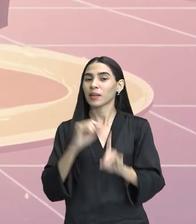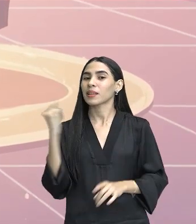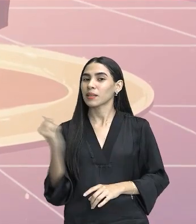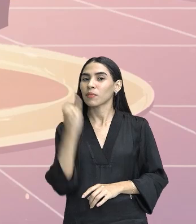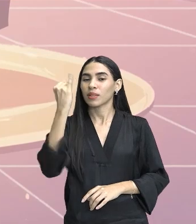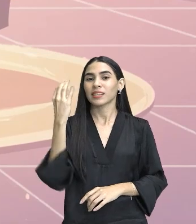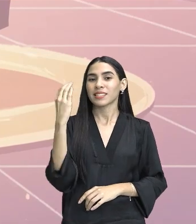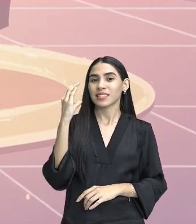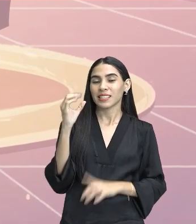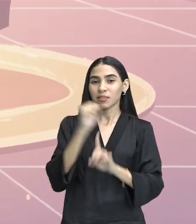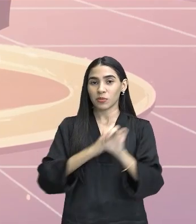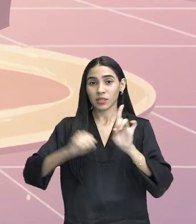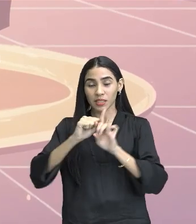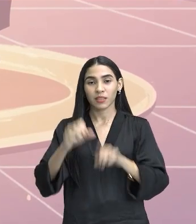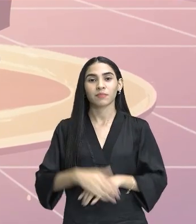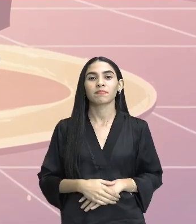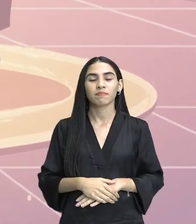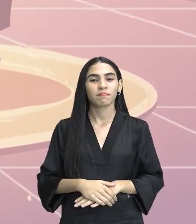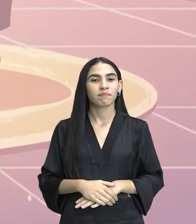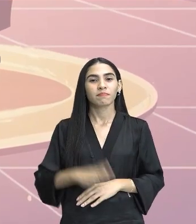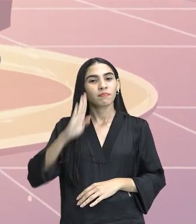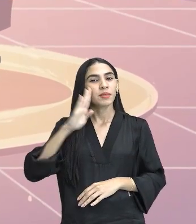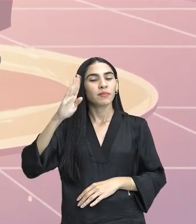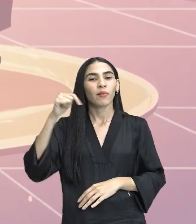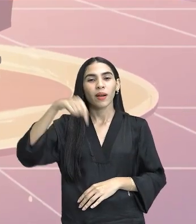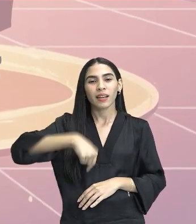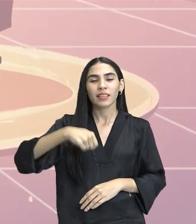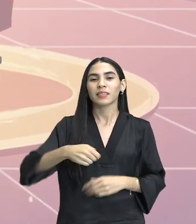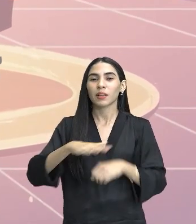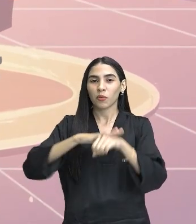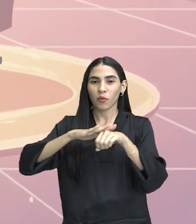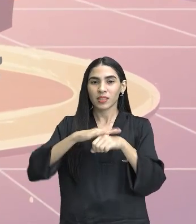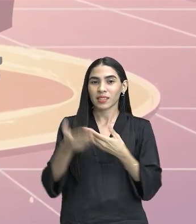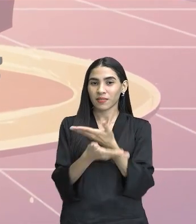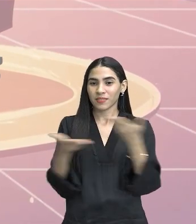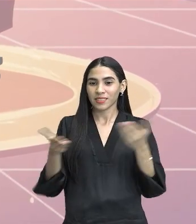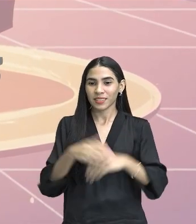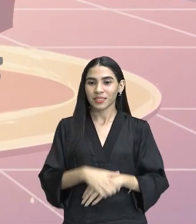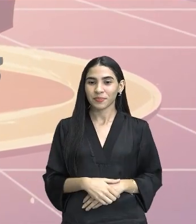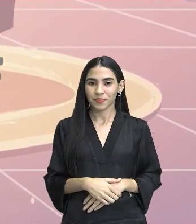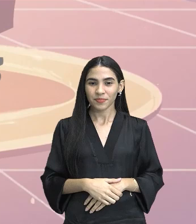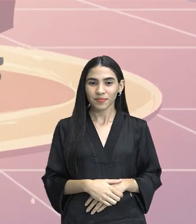ciências sociais, que veio exclusivamente aqui para conversar com vocês.